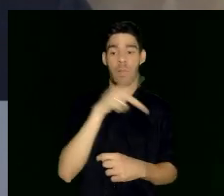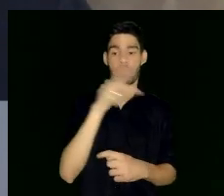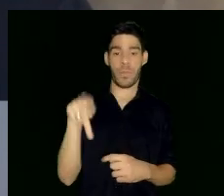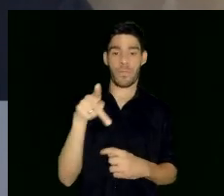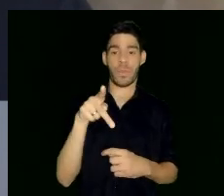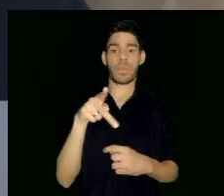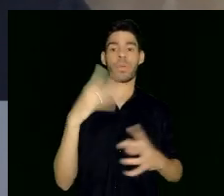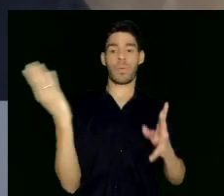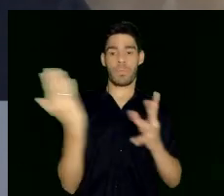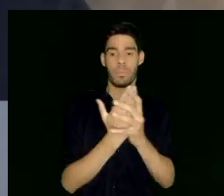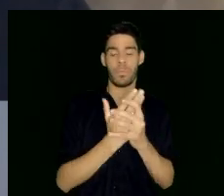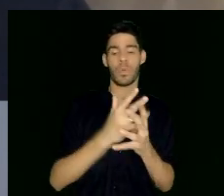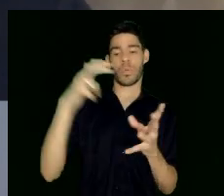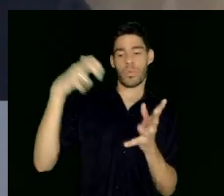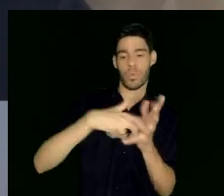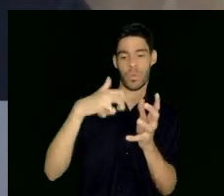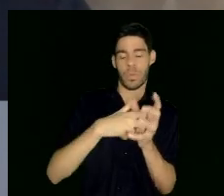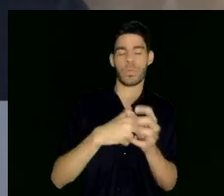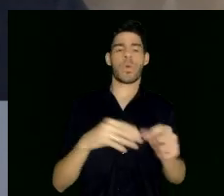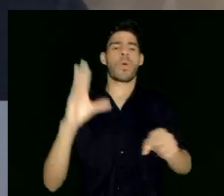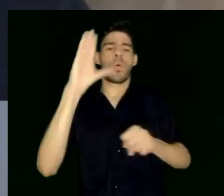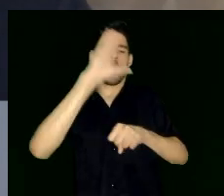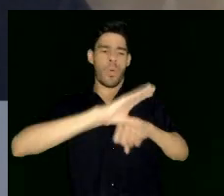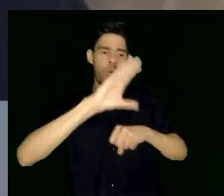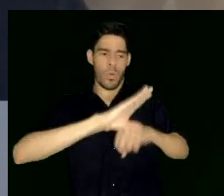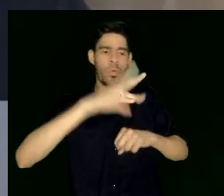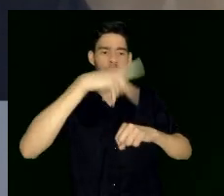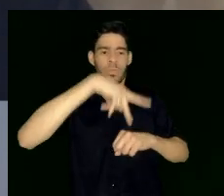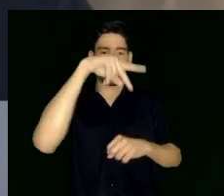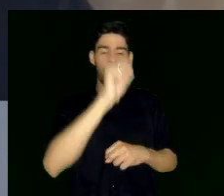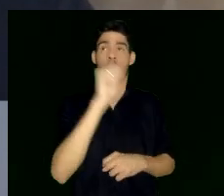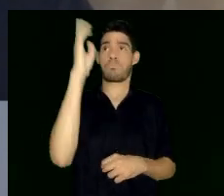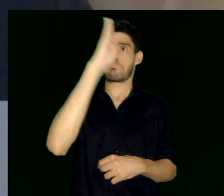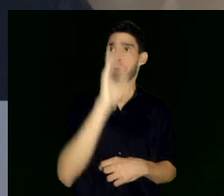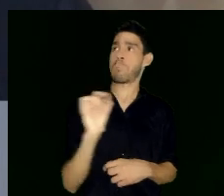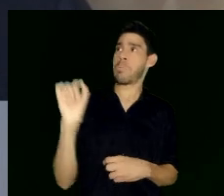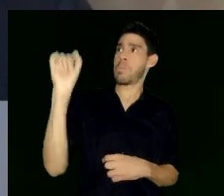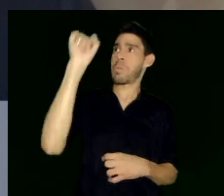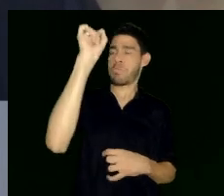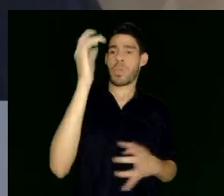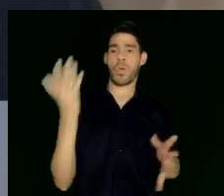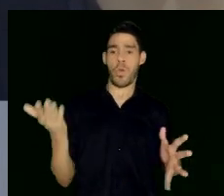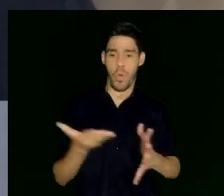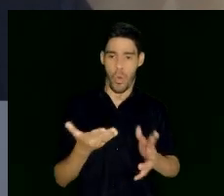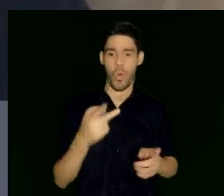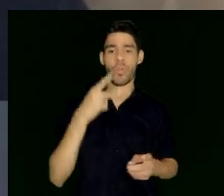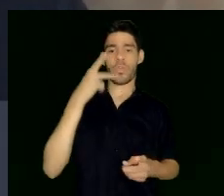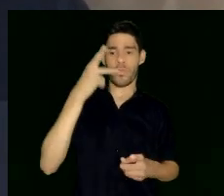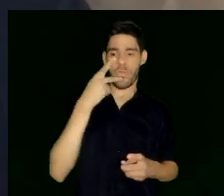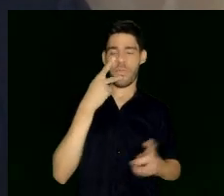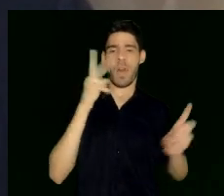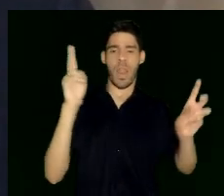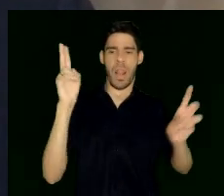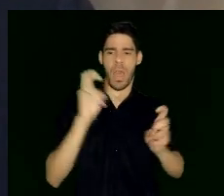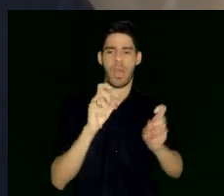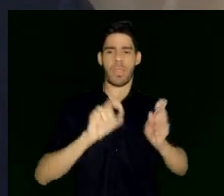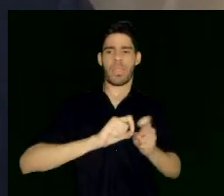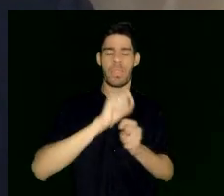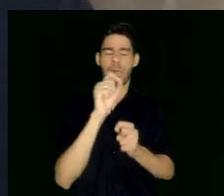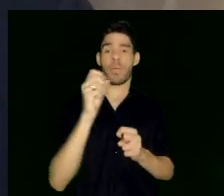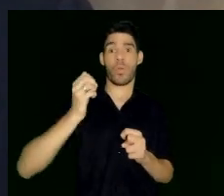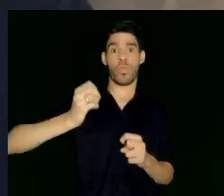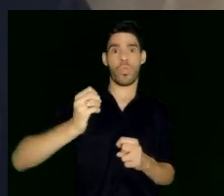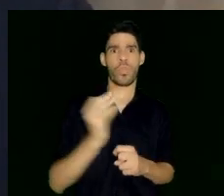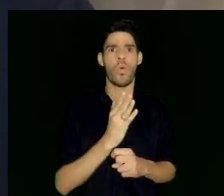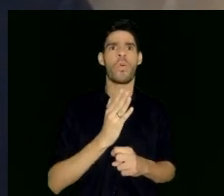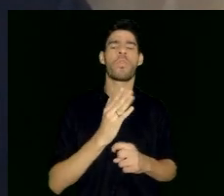como professor de processo penal em alguns cursos de pós-graduação no Brasil. E estou aqui hoje para falar de um tema de certa